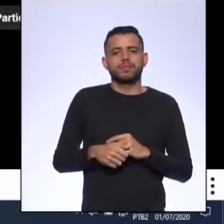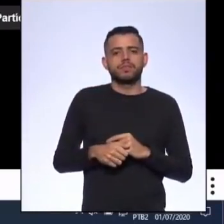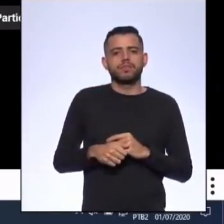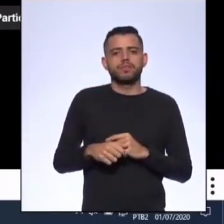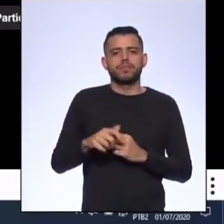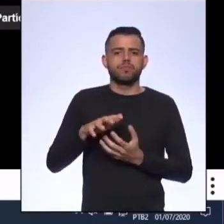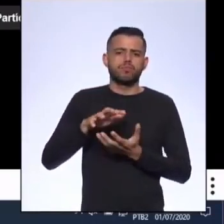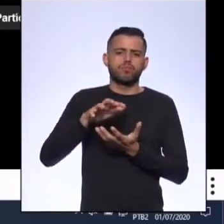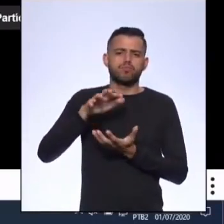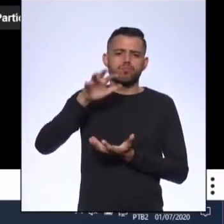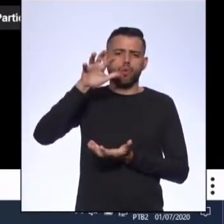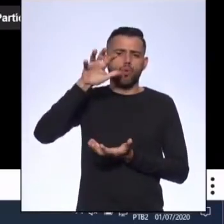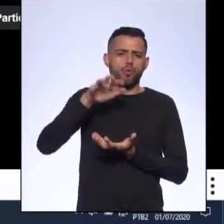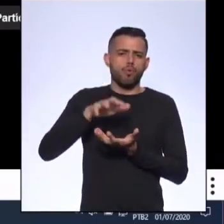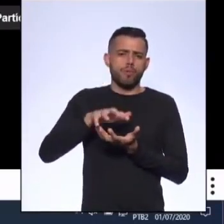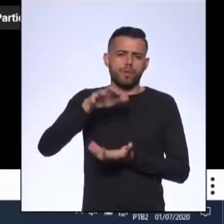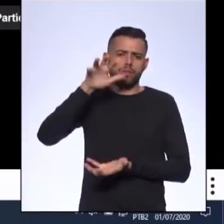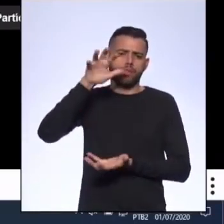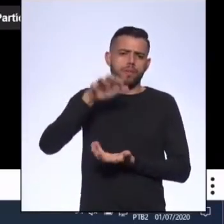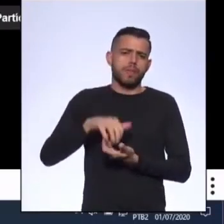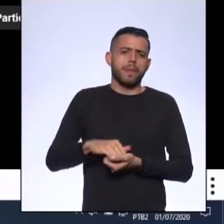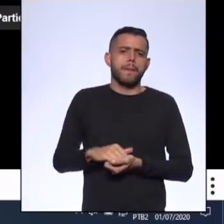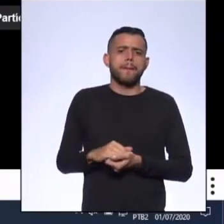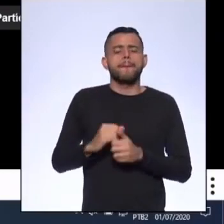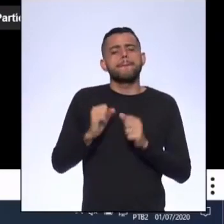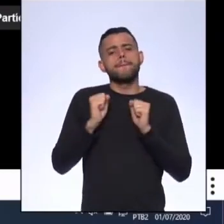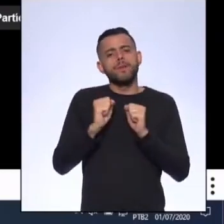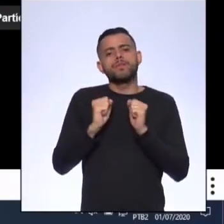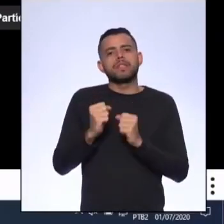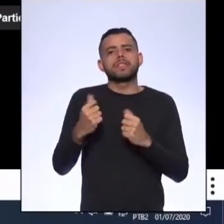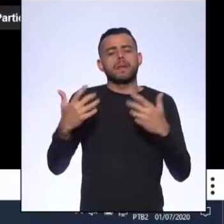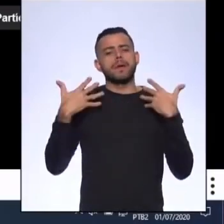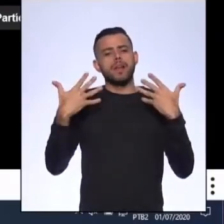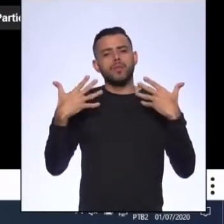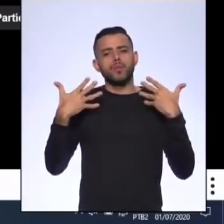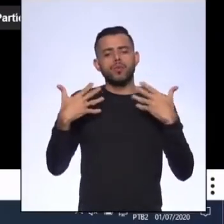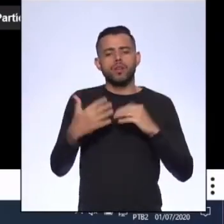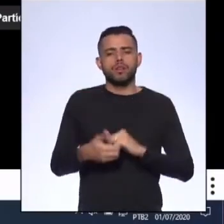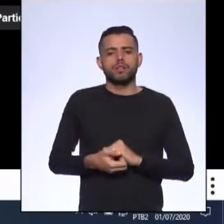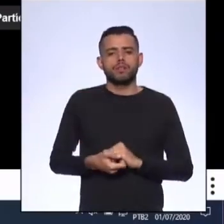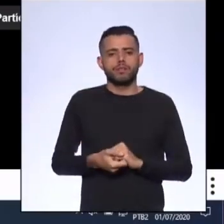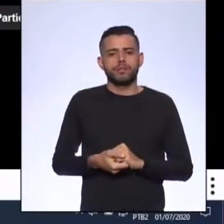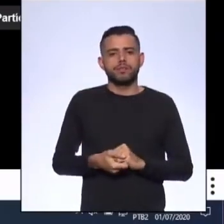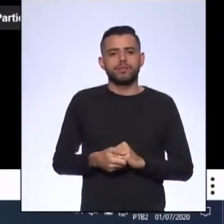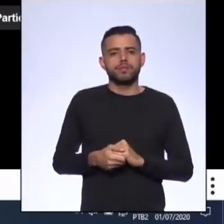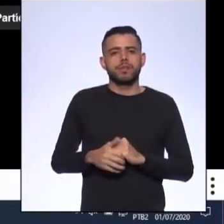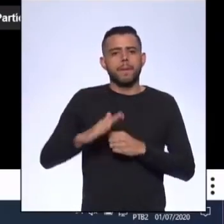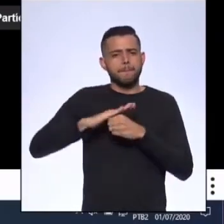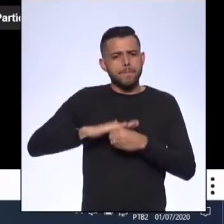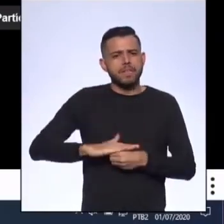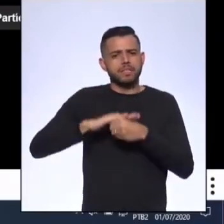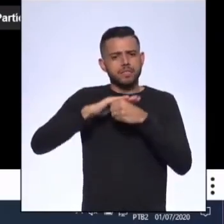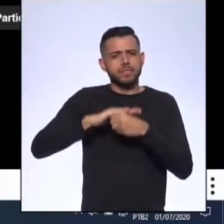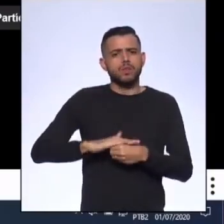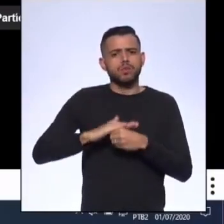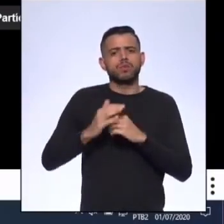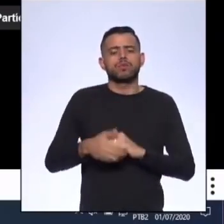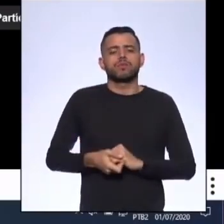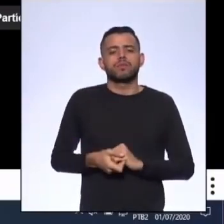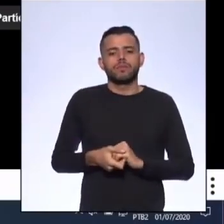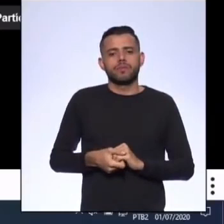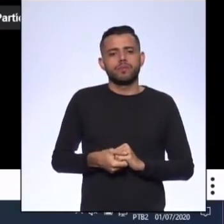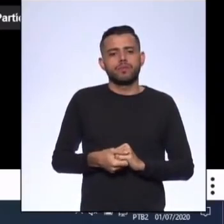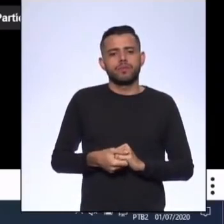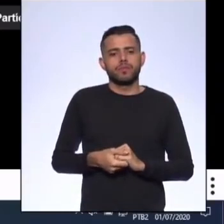manter constante o volume, eu posso manter constante a temperatura, eu posso manter constante a pressão, né? Em dois casos,